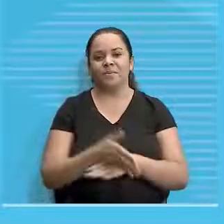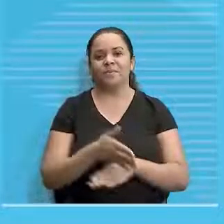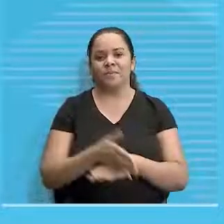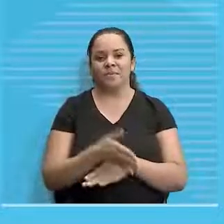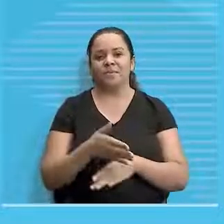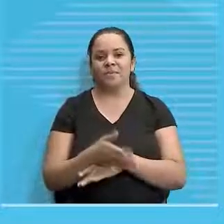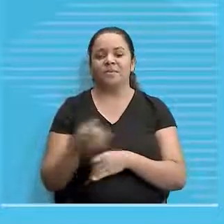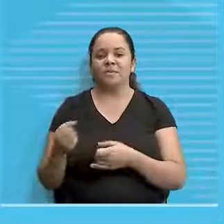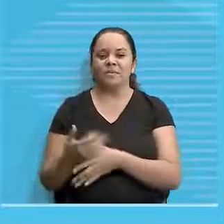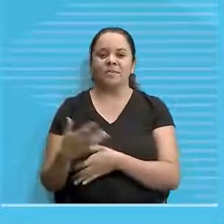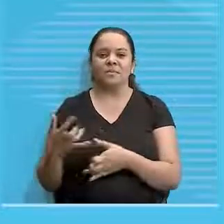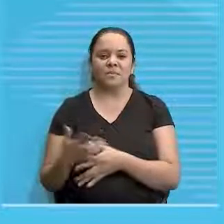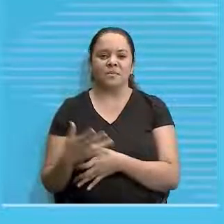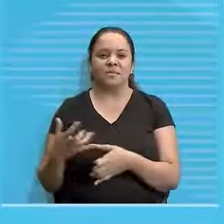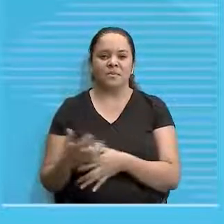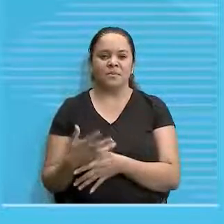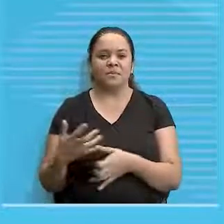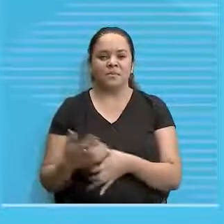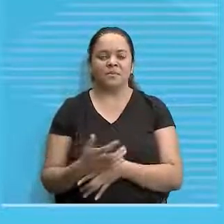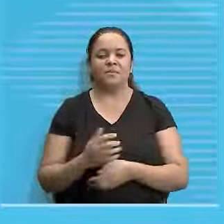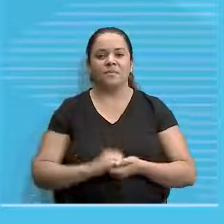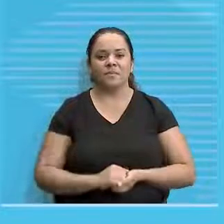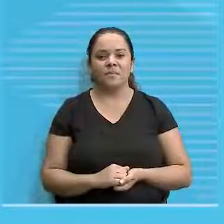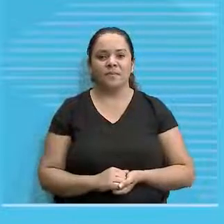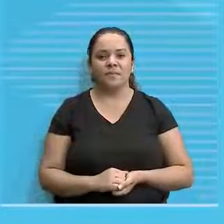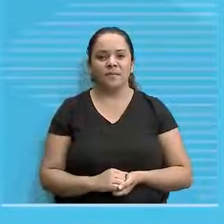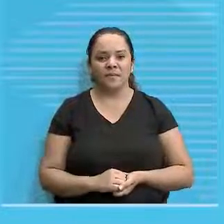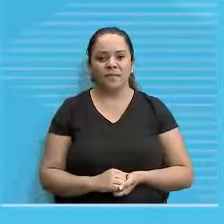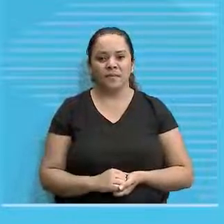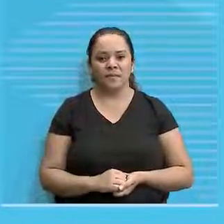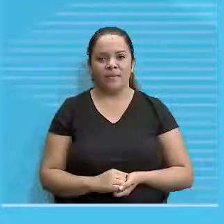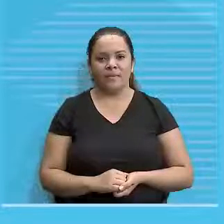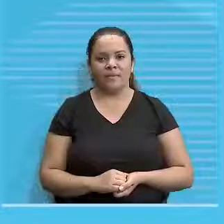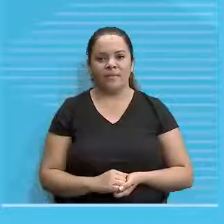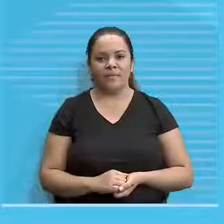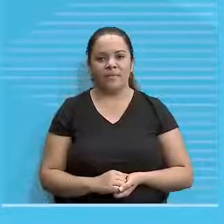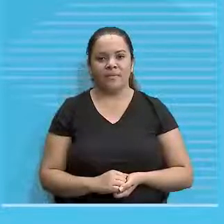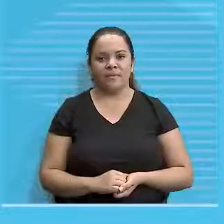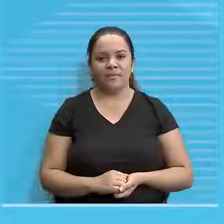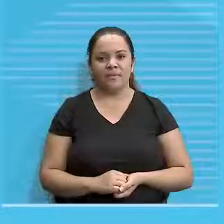professores, as professoras presenciais, o pessoal aí de Jatobá?